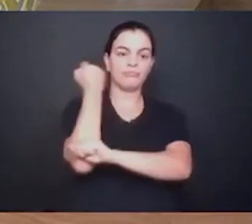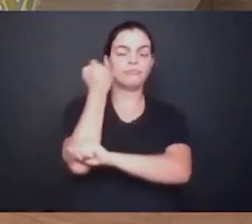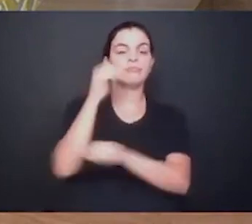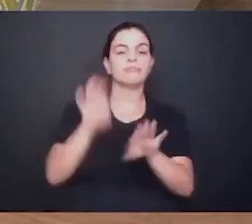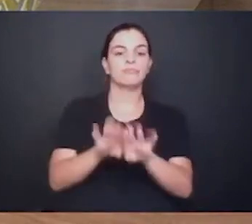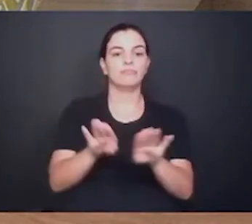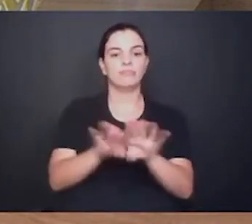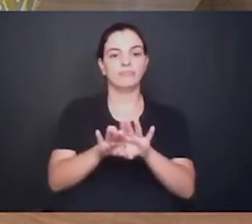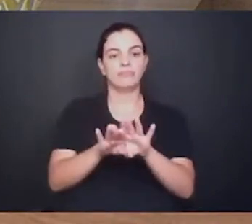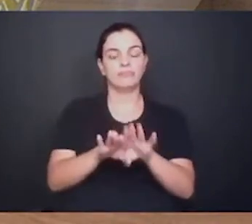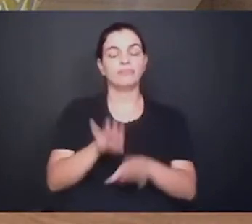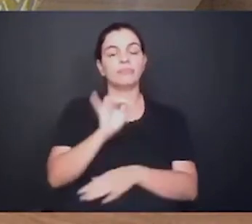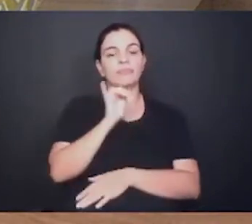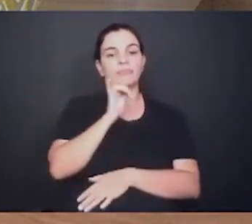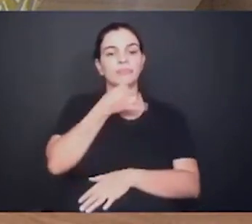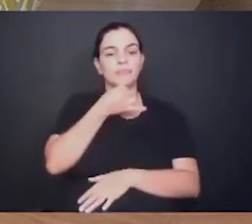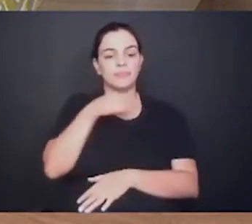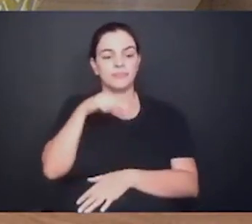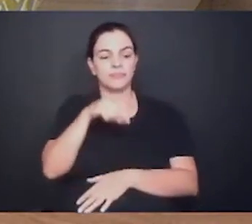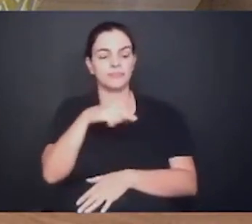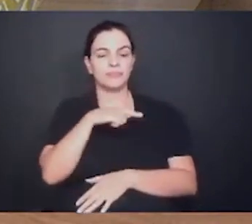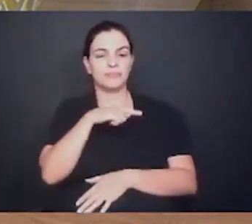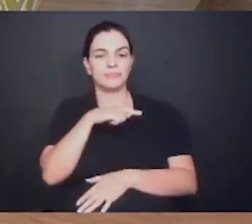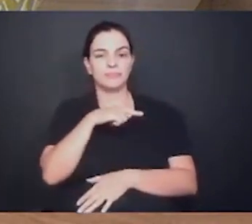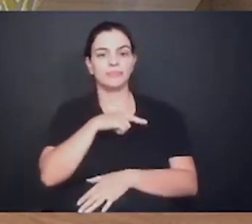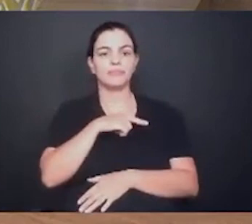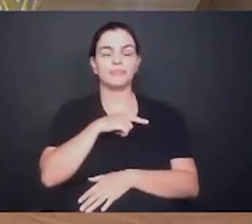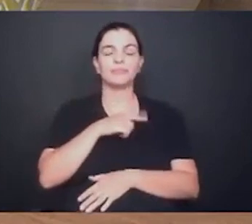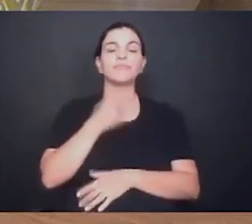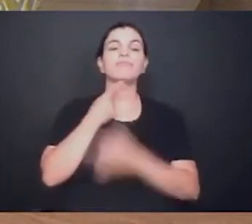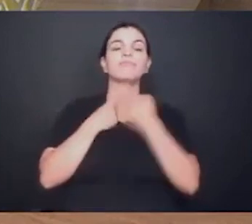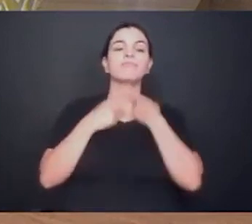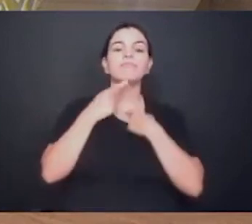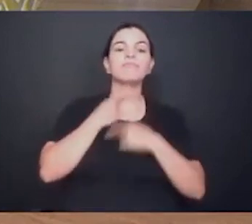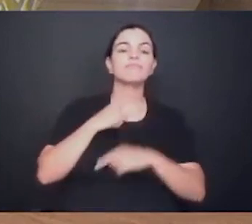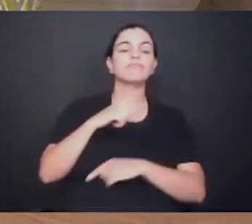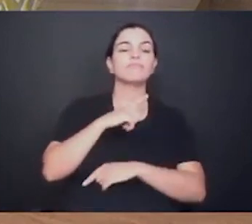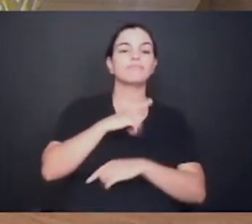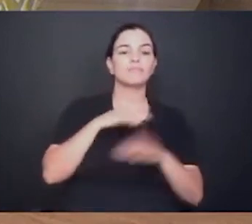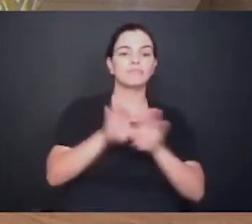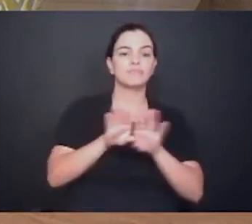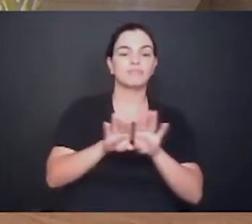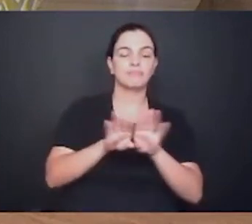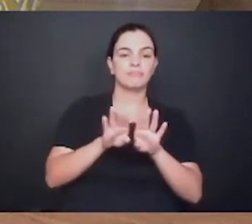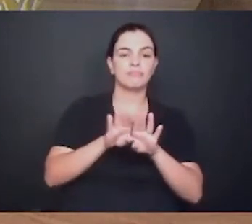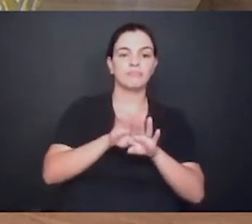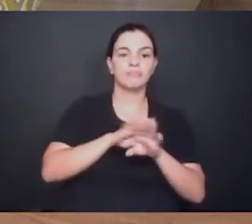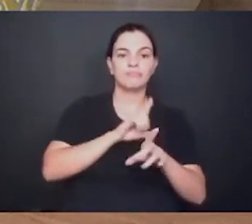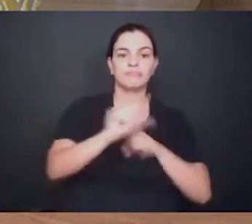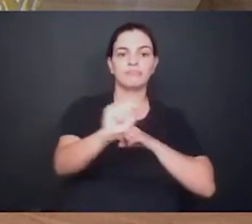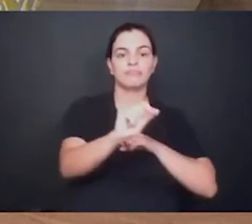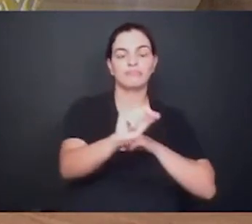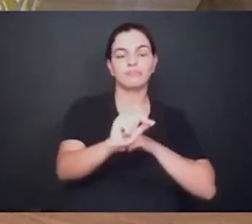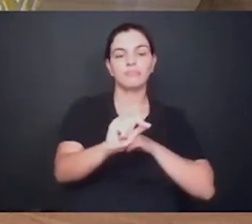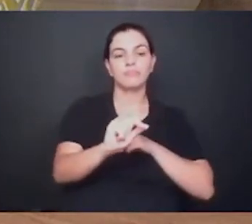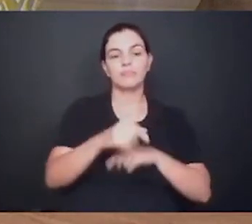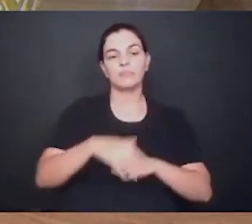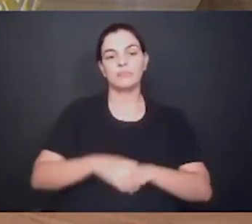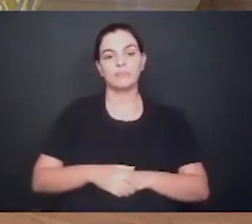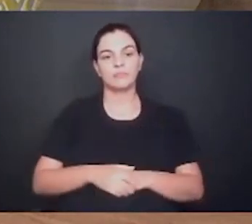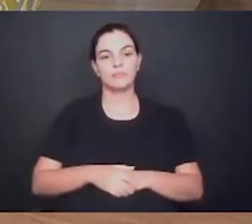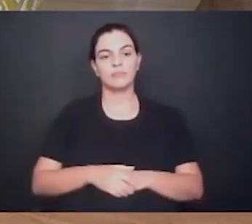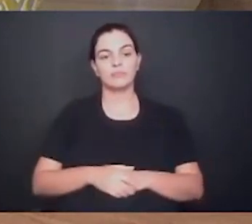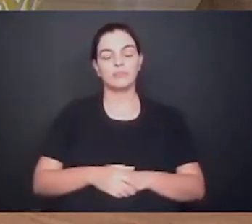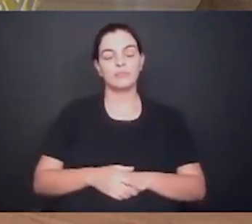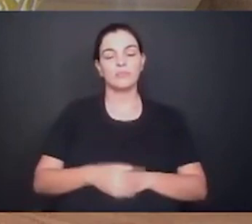lhes era arrancado, quanto no desejo de escapar do inferno criado pelos outros. Quando a única alternativa era fugir